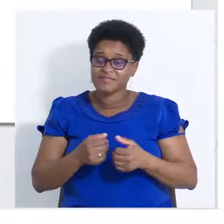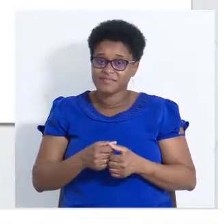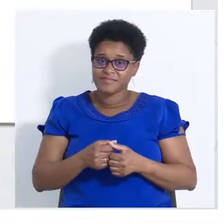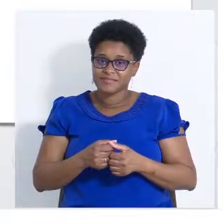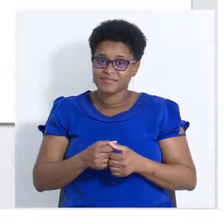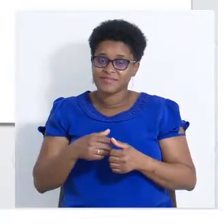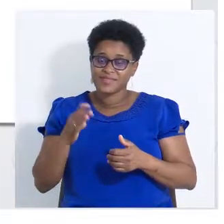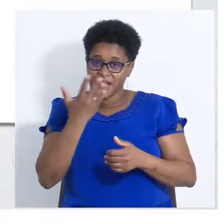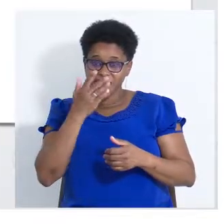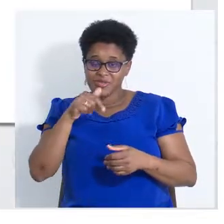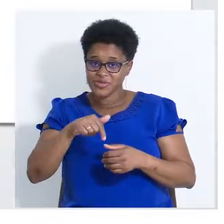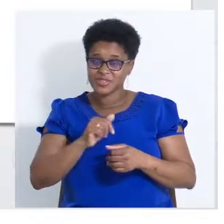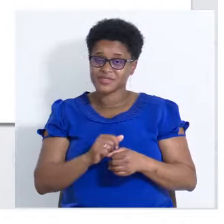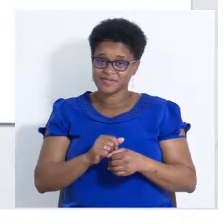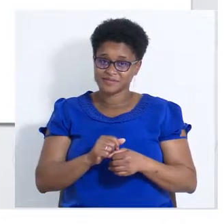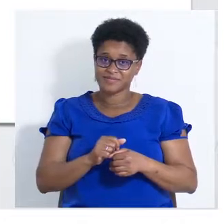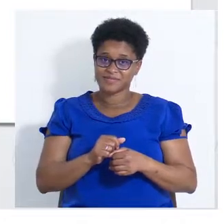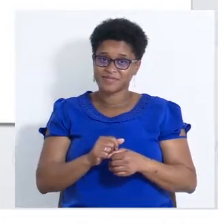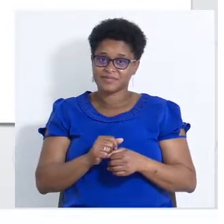Pois é, nossa aula de hoje.